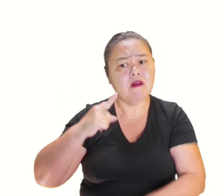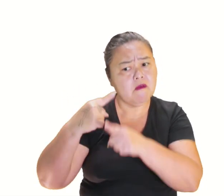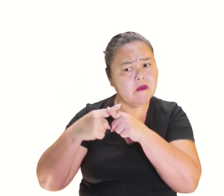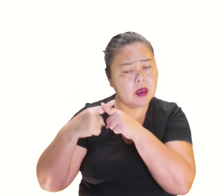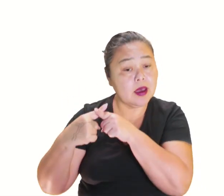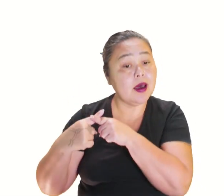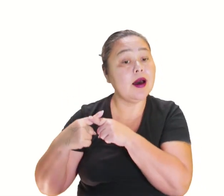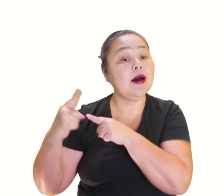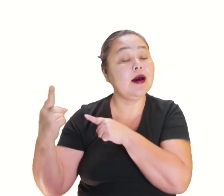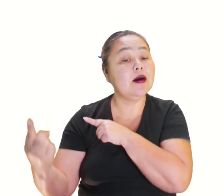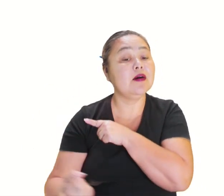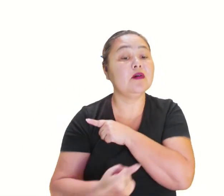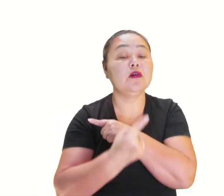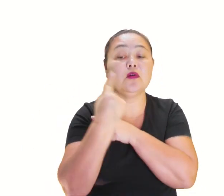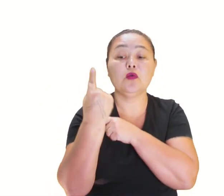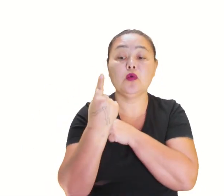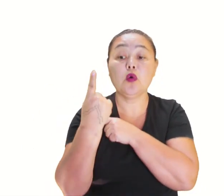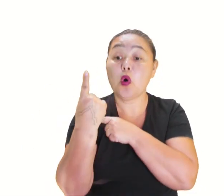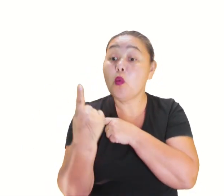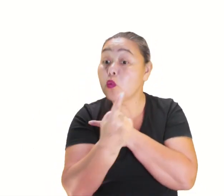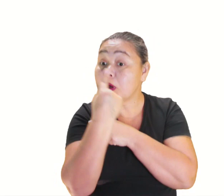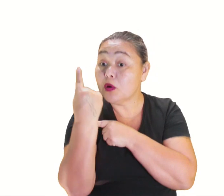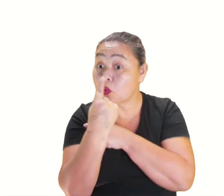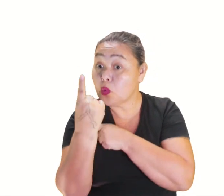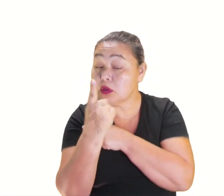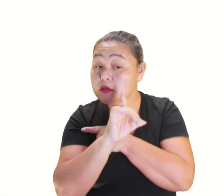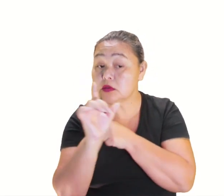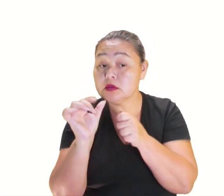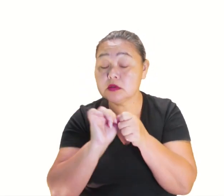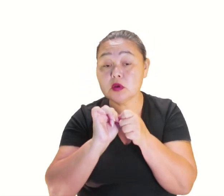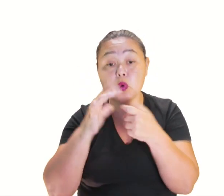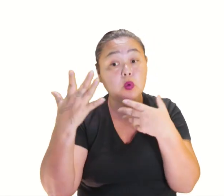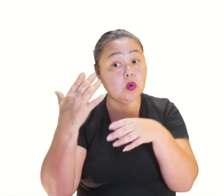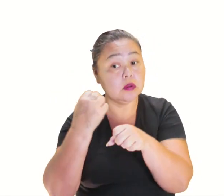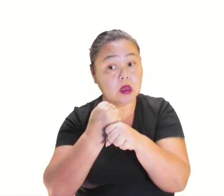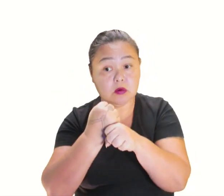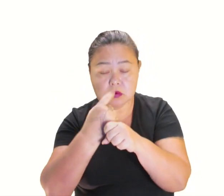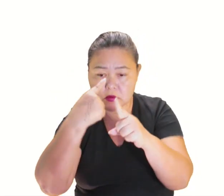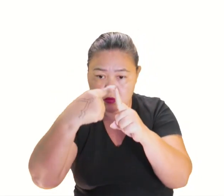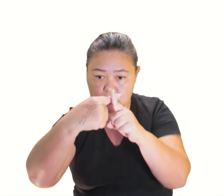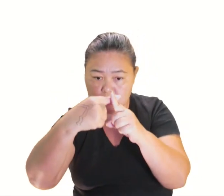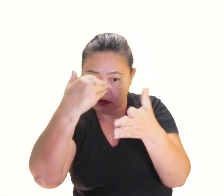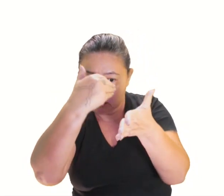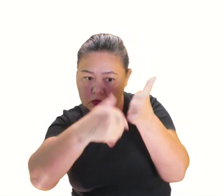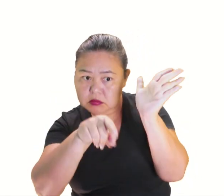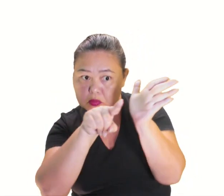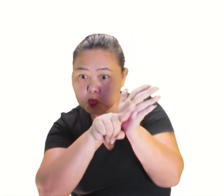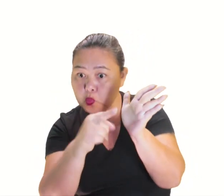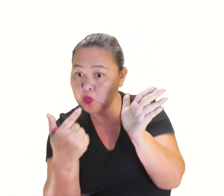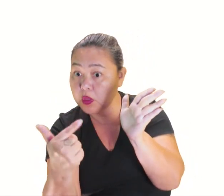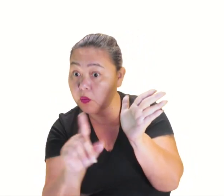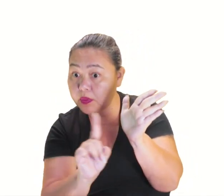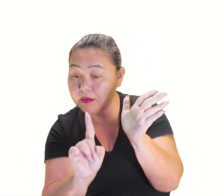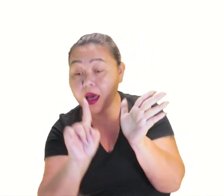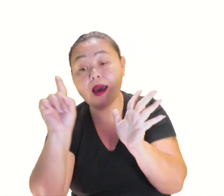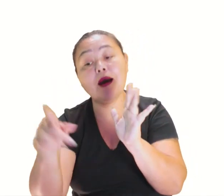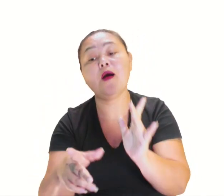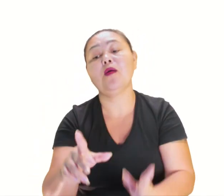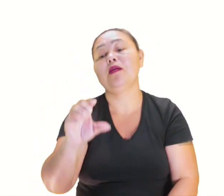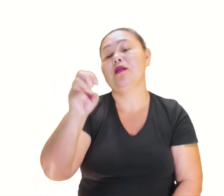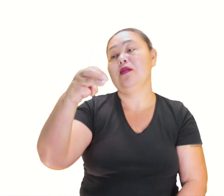vezes, não tem mais nem então menos. Aqui é como se fosse uma coisa só. Não temos operação de adição nem de subtração. Então ele é